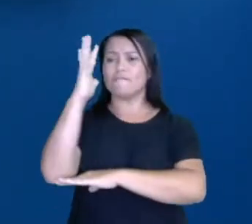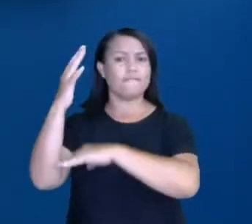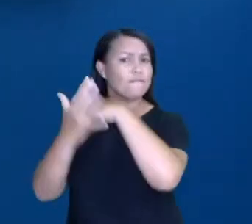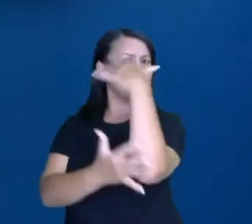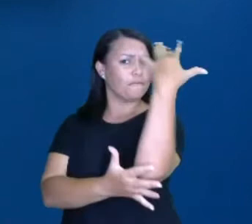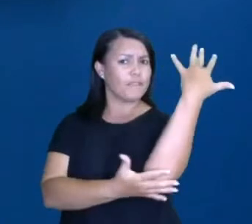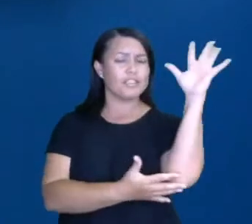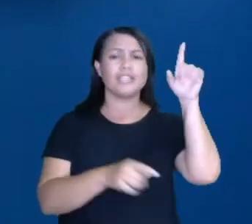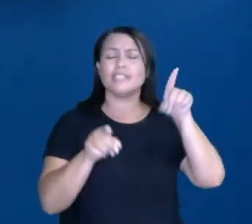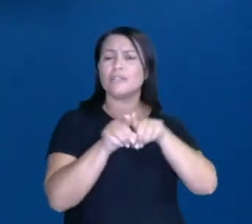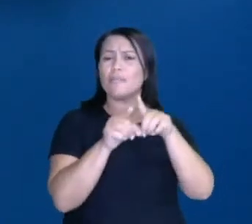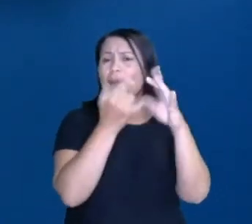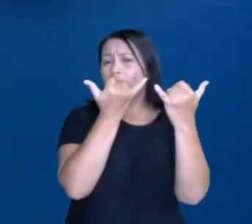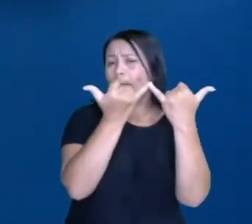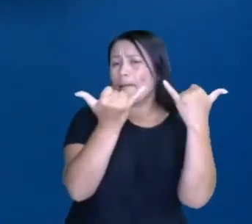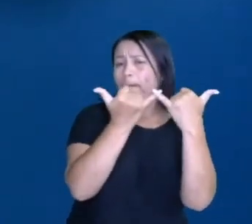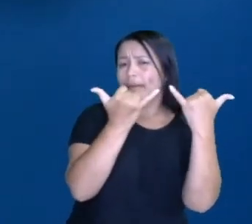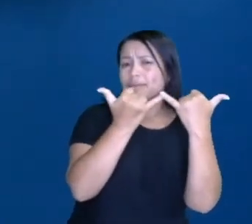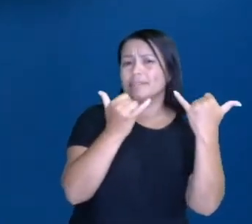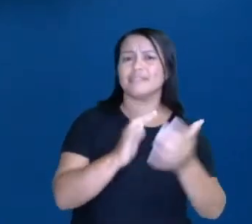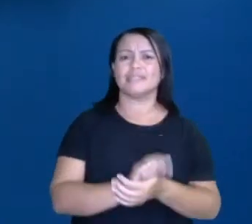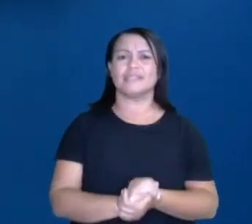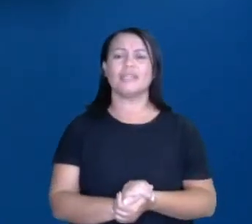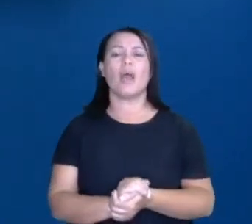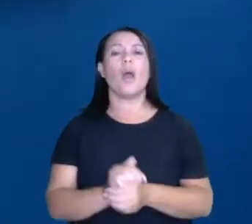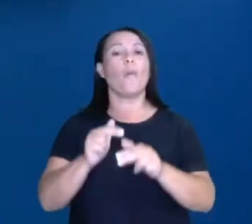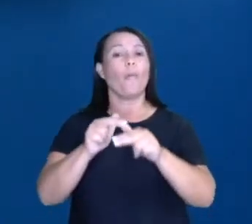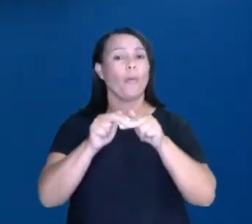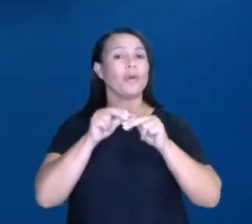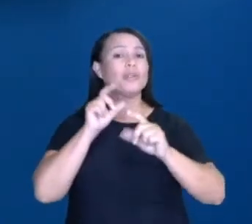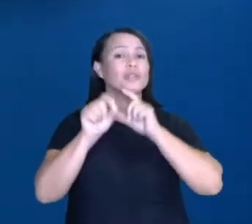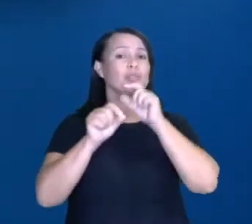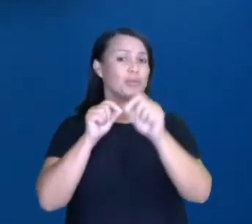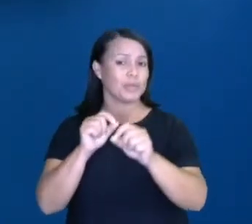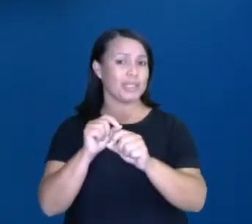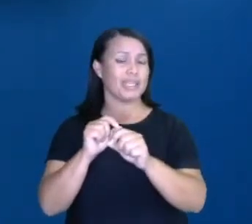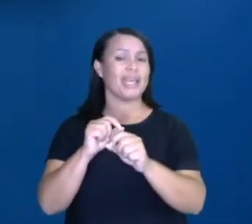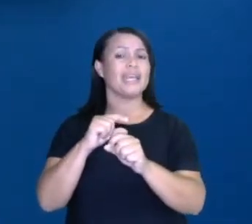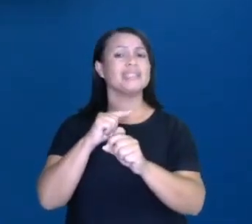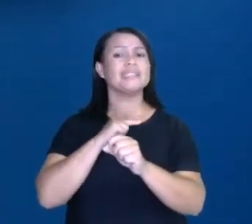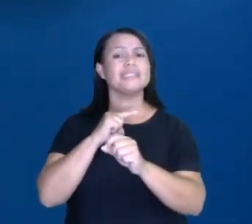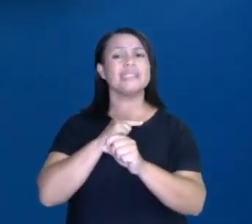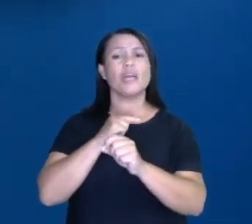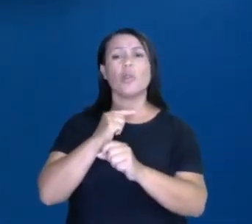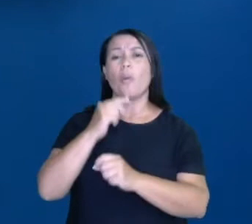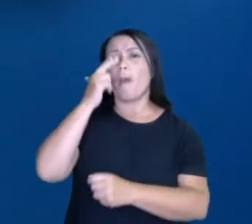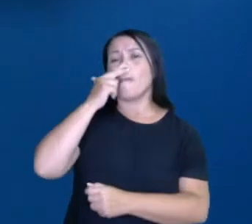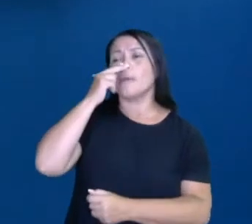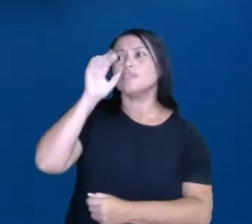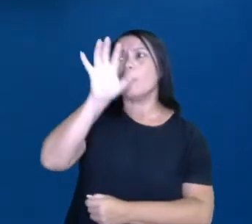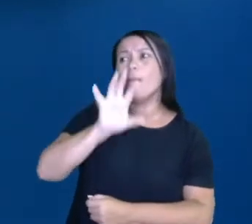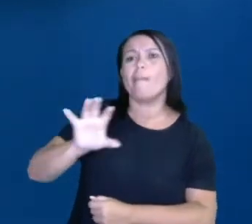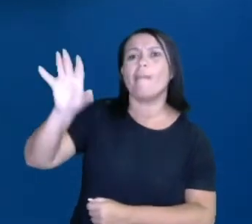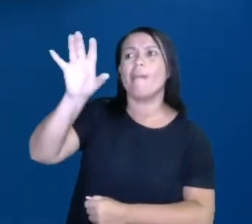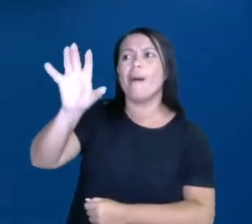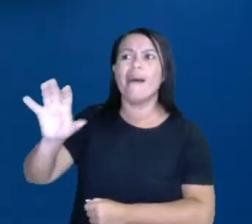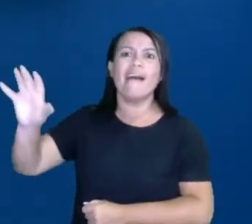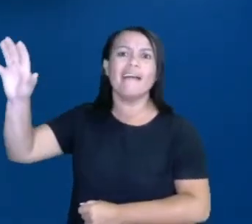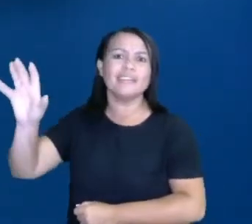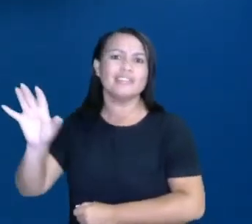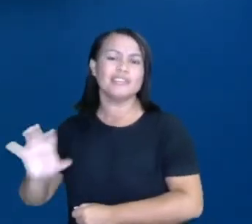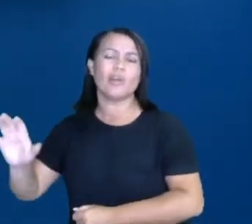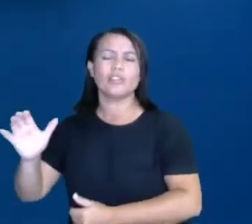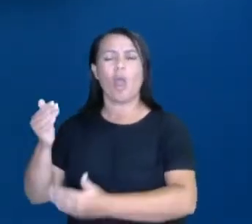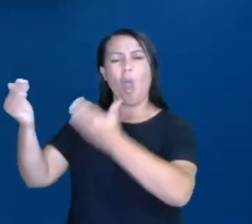vegetais idênticas ou parecidas, né? Por isso eles estão englobados em uma mesma região. Já quando a gente